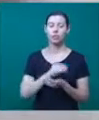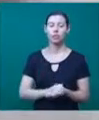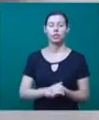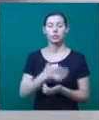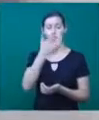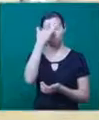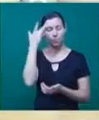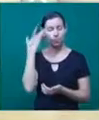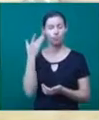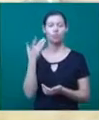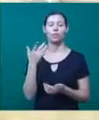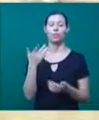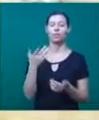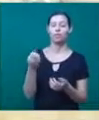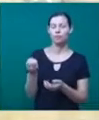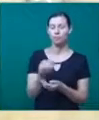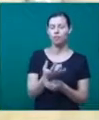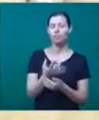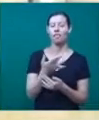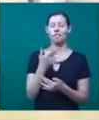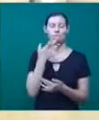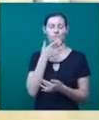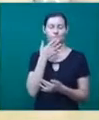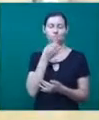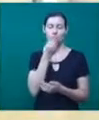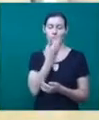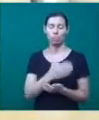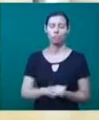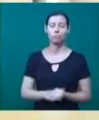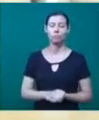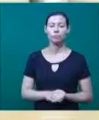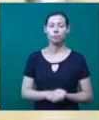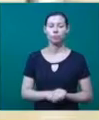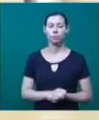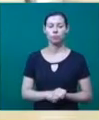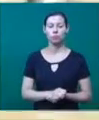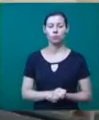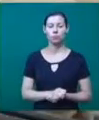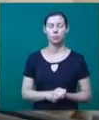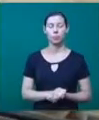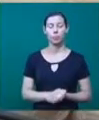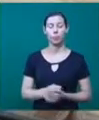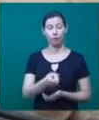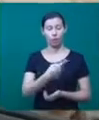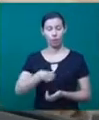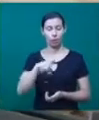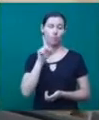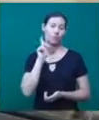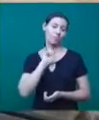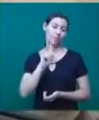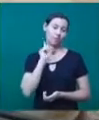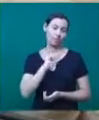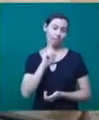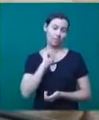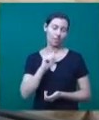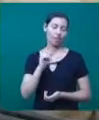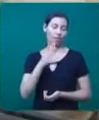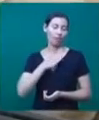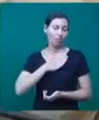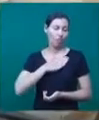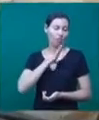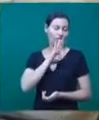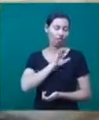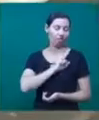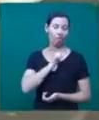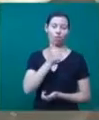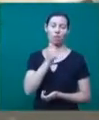gosto popular. Que ele é muito apreciado, principalmente por nós, mineiros, a gente já sabe. Difícil encontrar alguém que